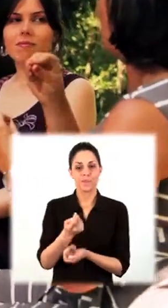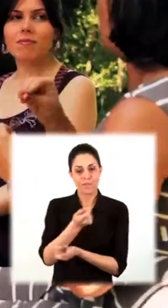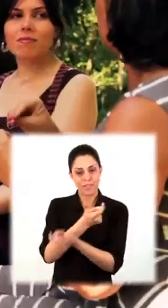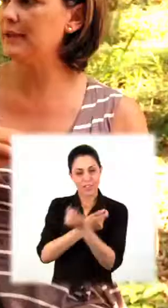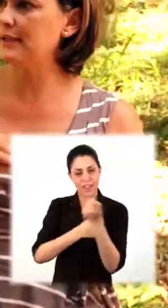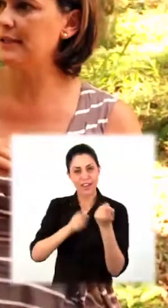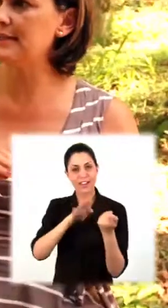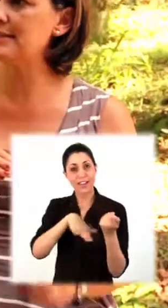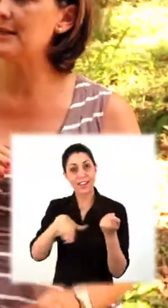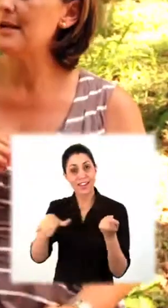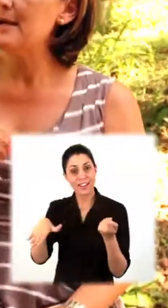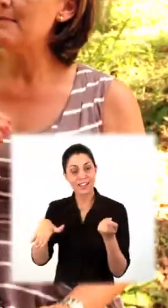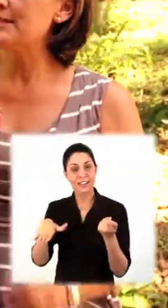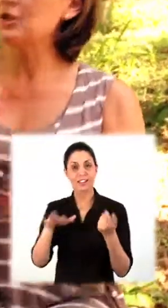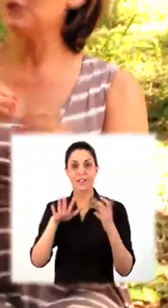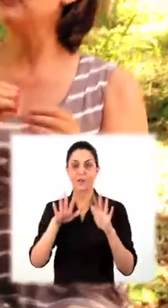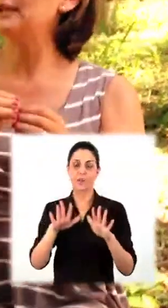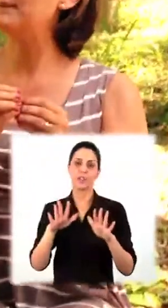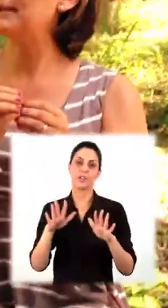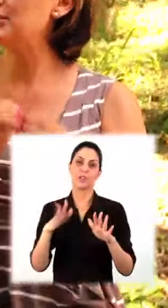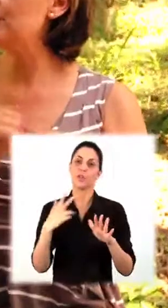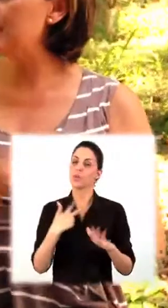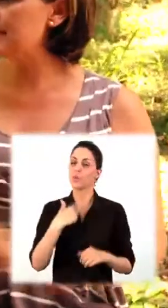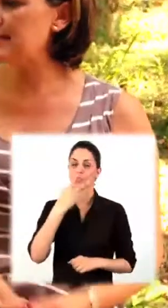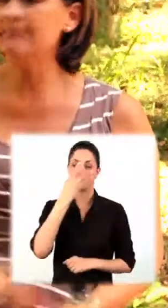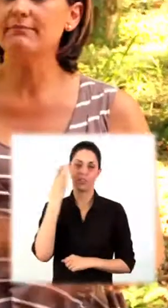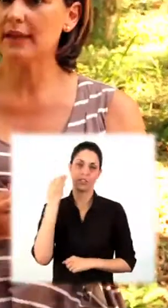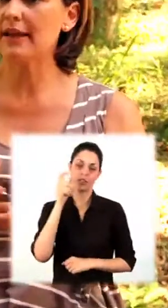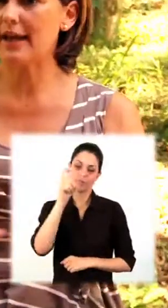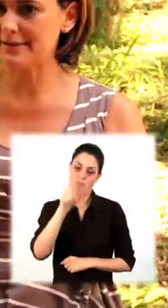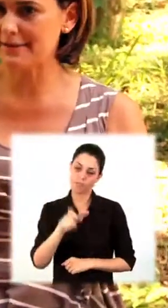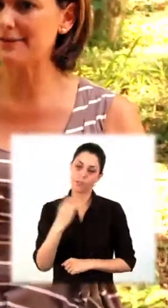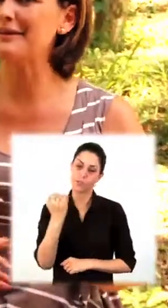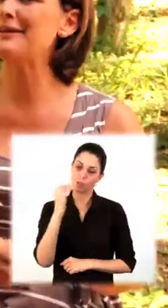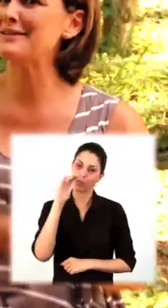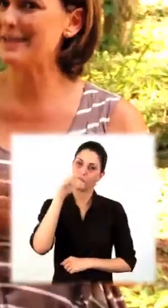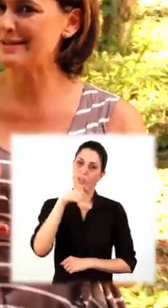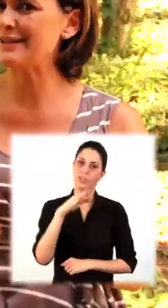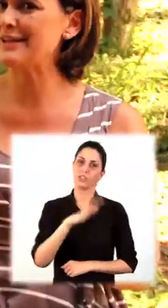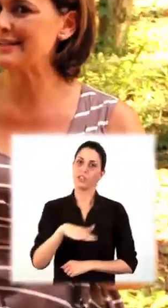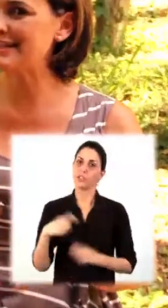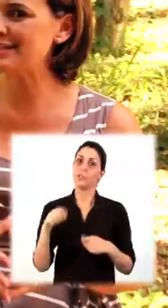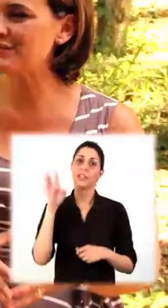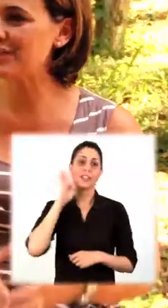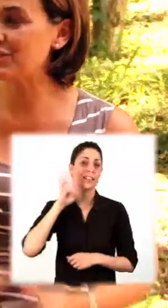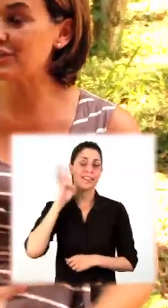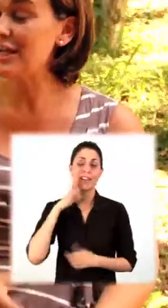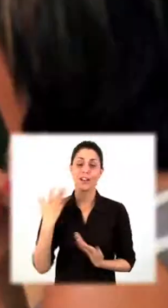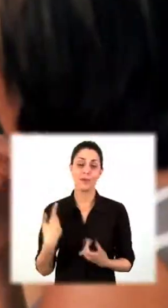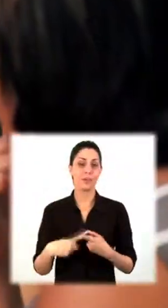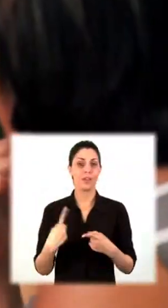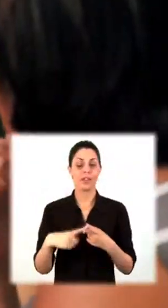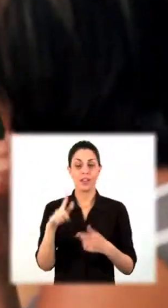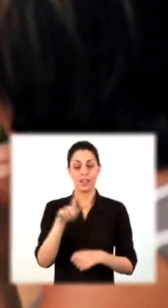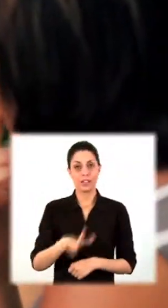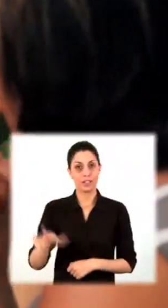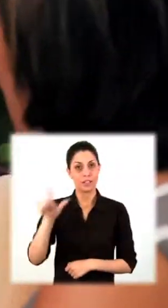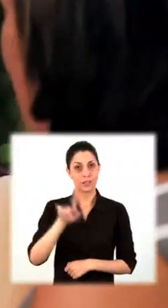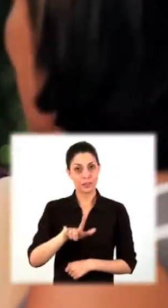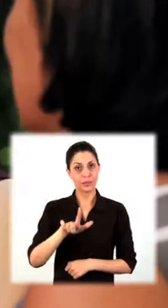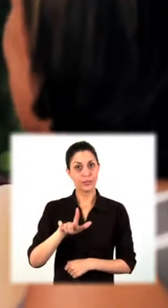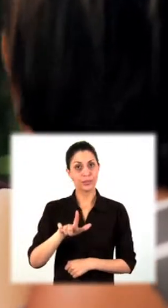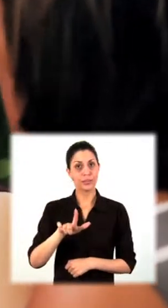leitor primeiro da criança, mas a gente não tem que perder de vista quem é essa criança, e essa criança tem que se divertir. A